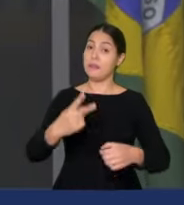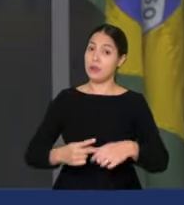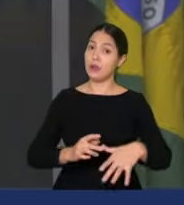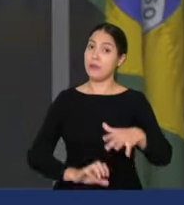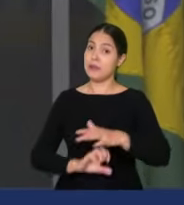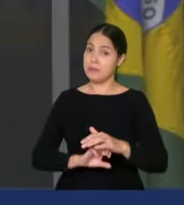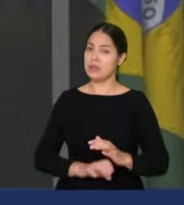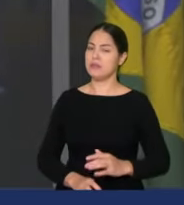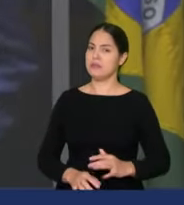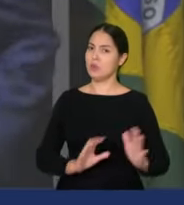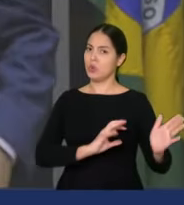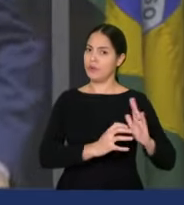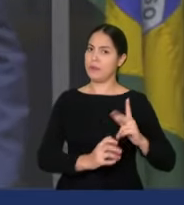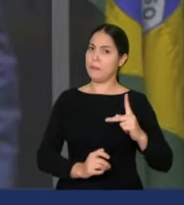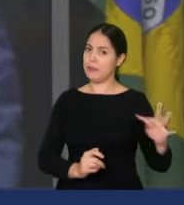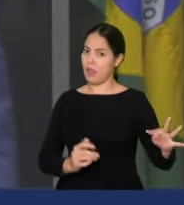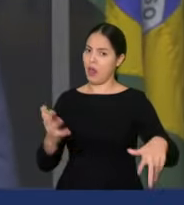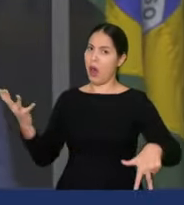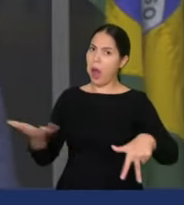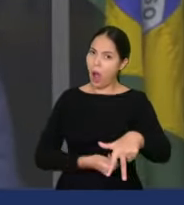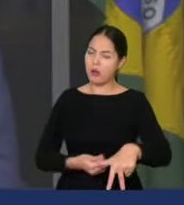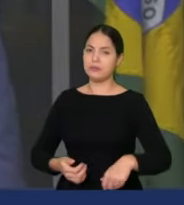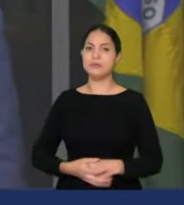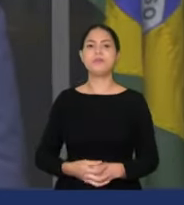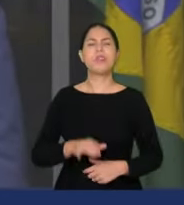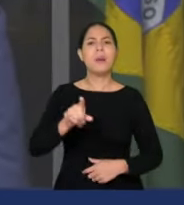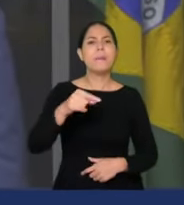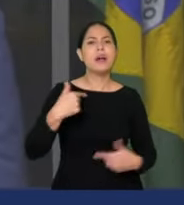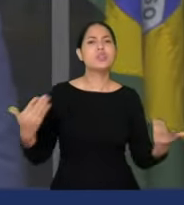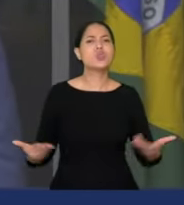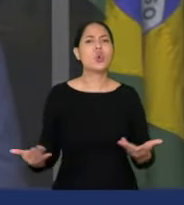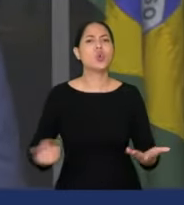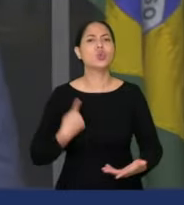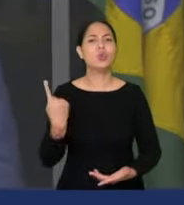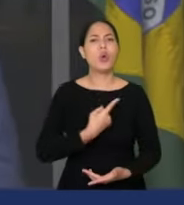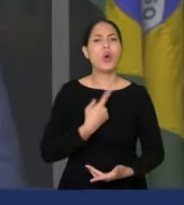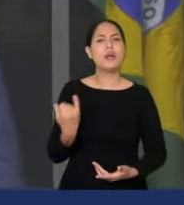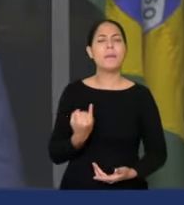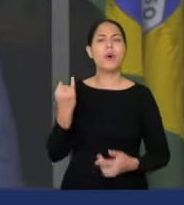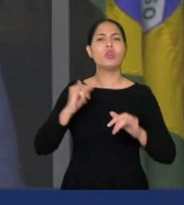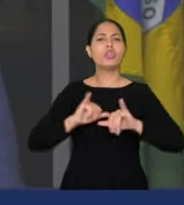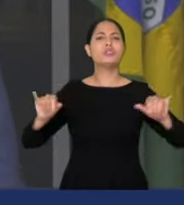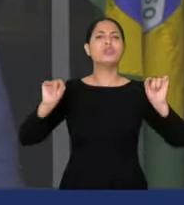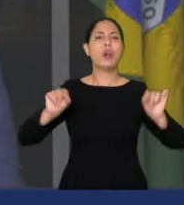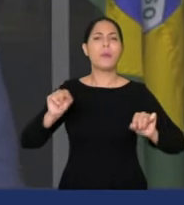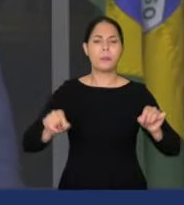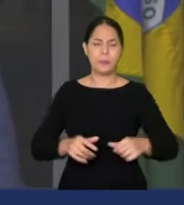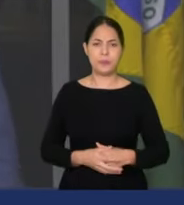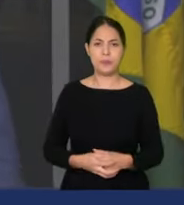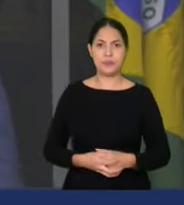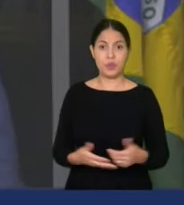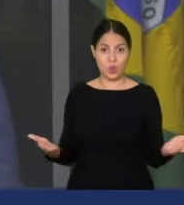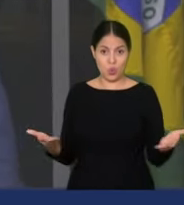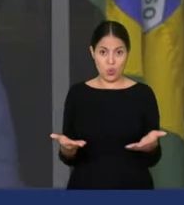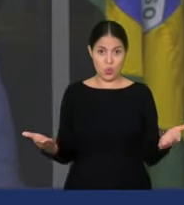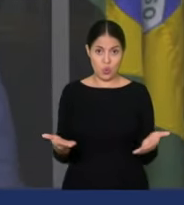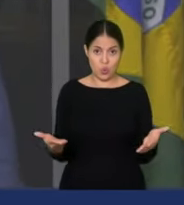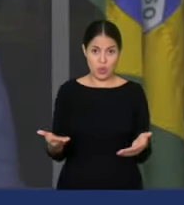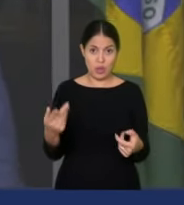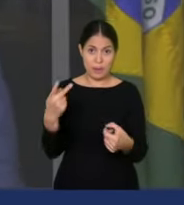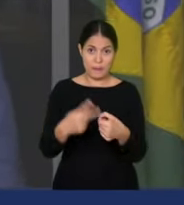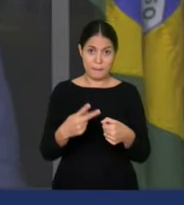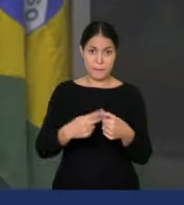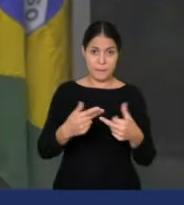muito importante a gente dizer o seguinte. Hoje, boa parte do petróleo brasileiro, que já foi dito aqui, tem que